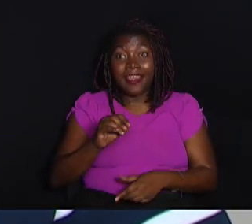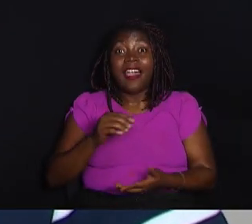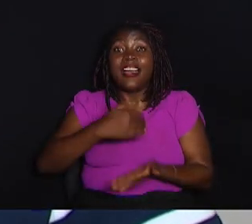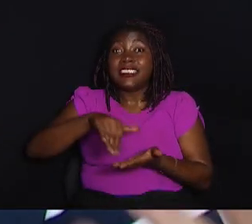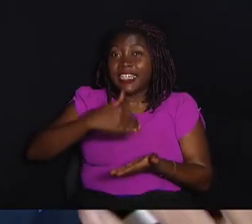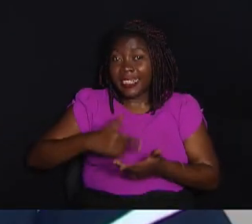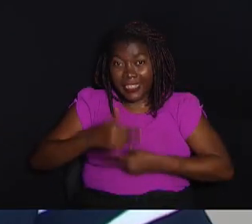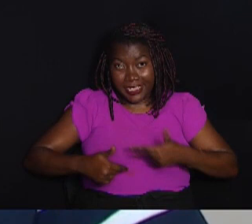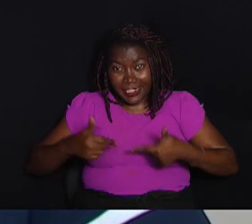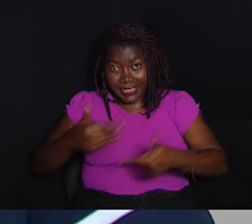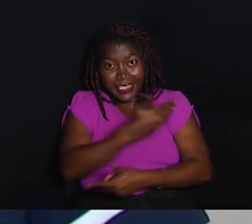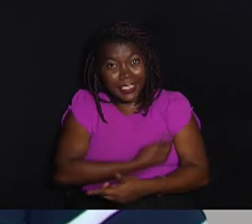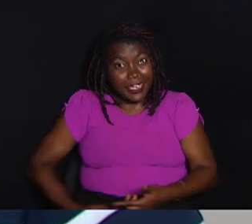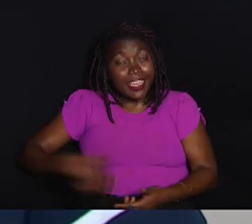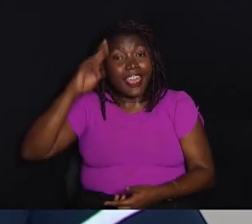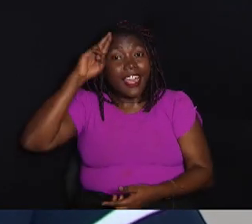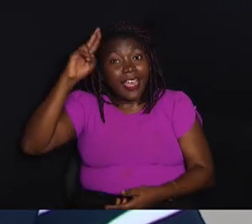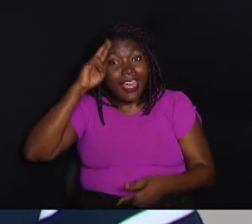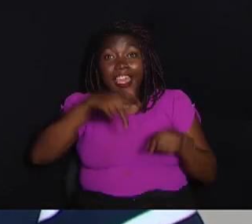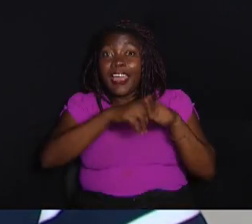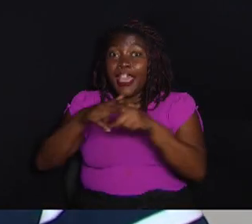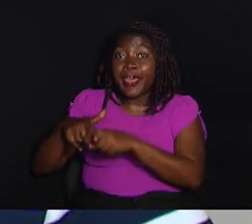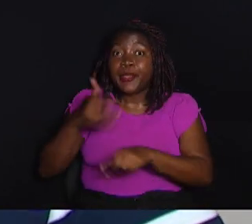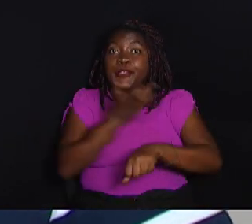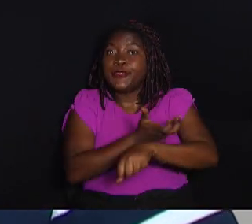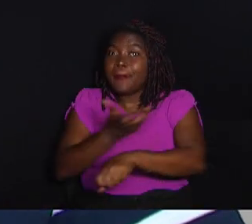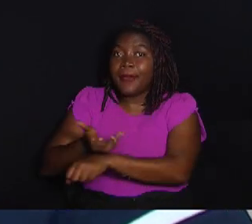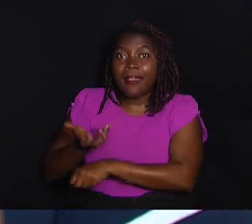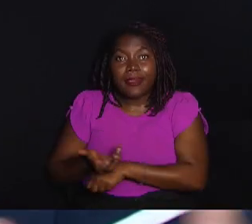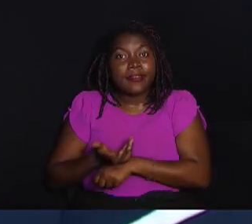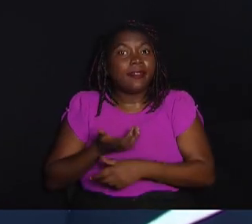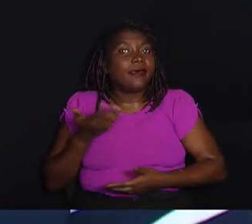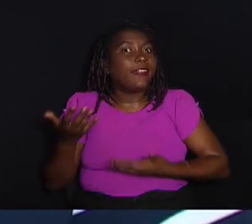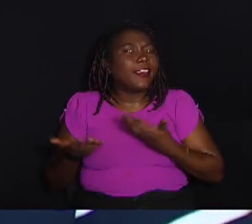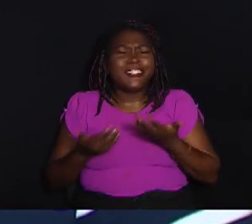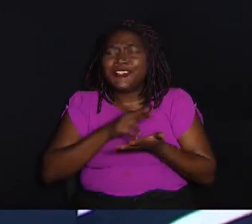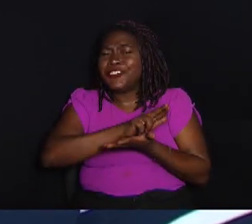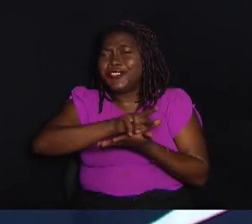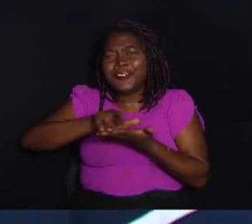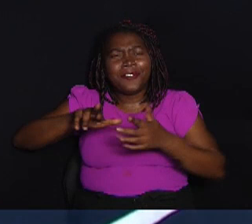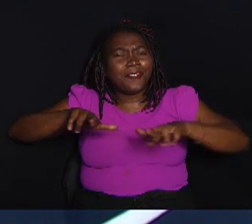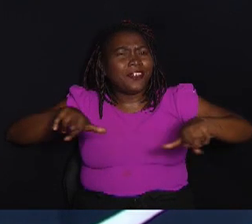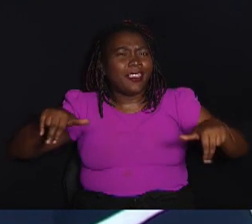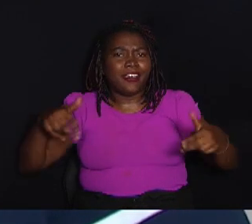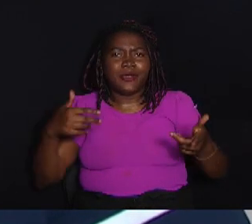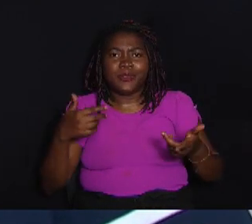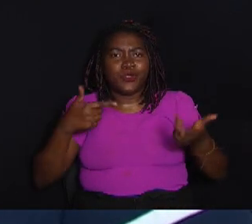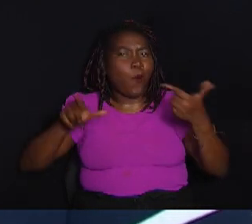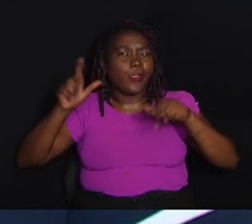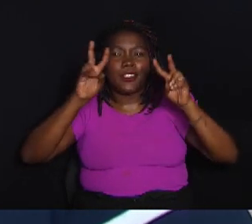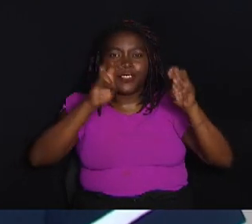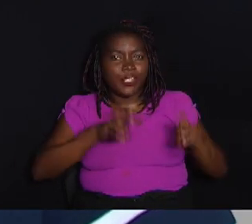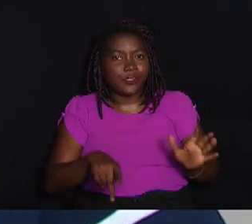pela manutenção das praças eh eh e e e de diversos outros outros questões da cidade